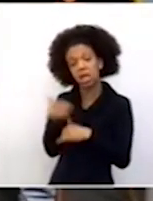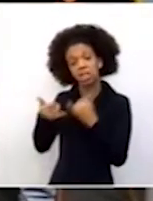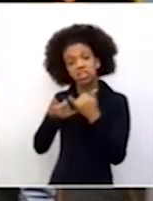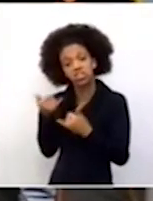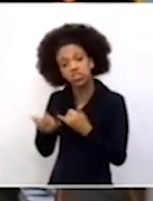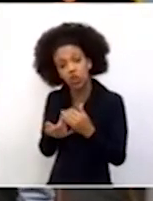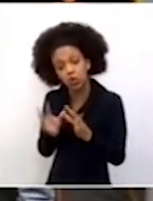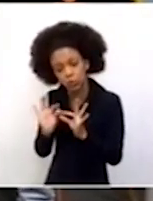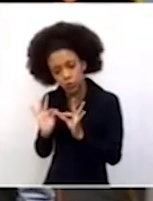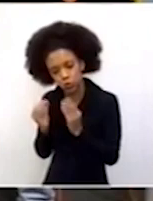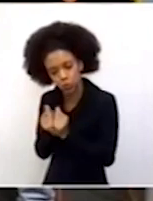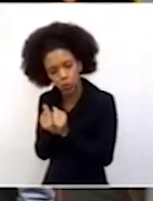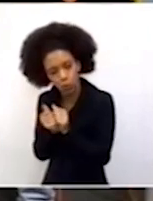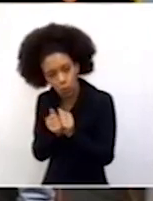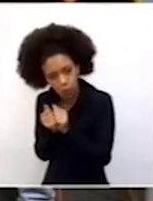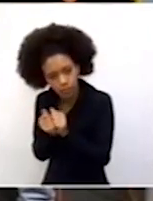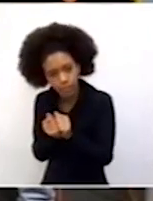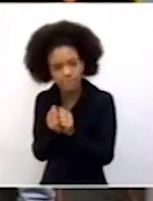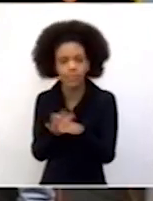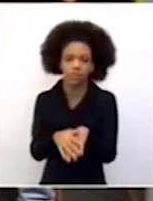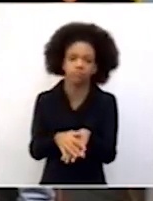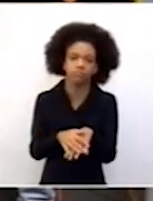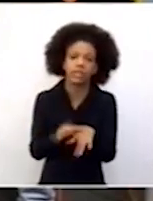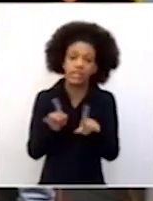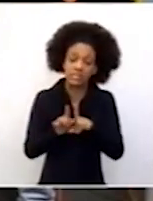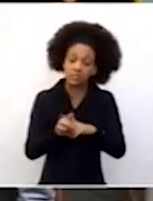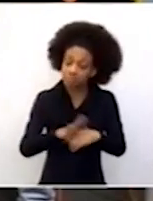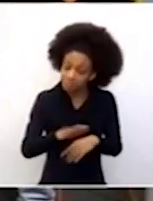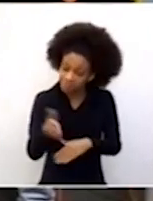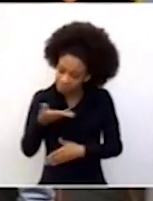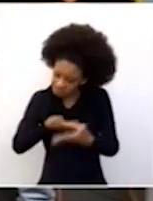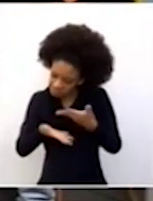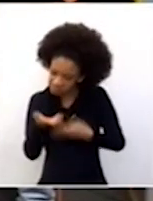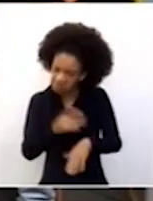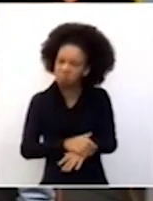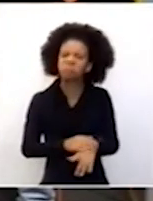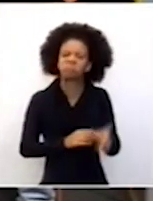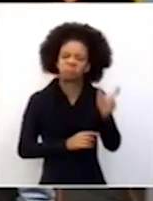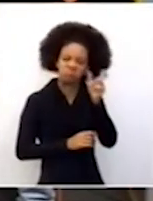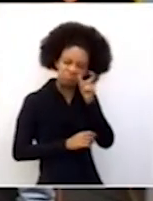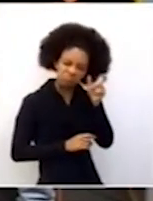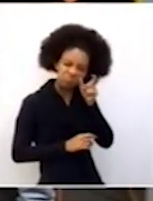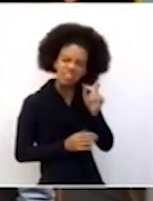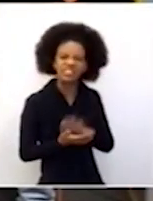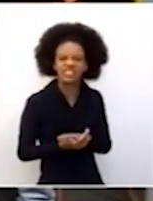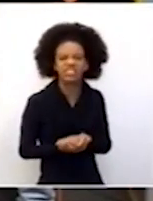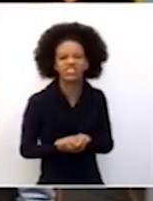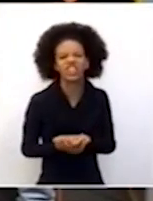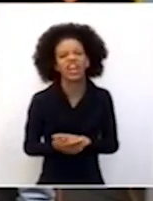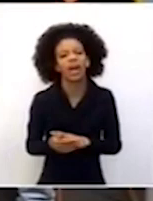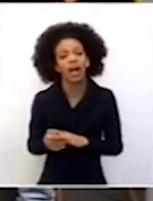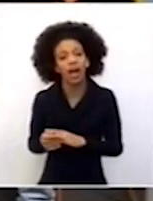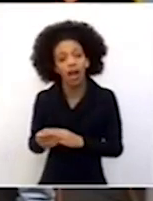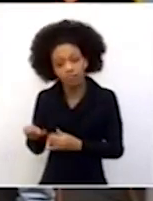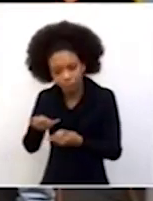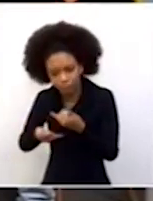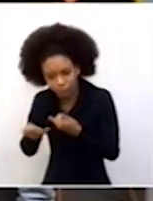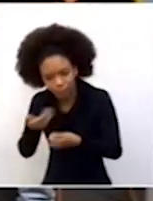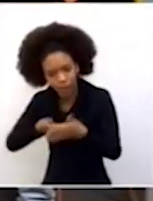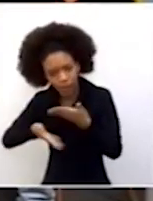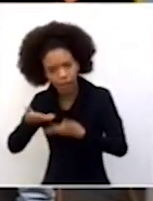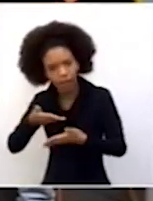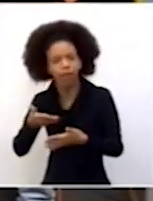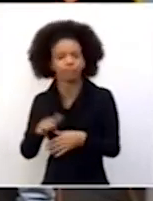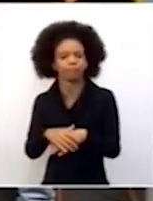com a família, interação da família com as crianças. Nossa, interessante, tá vendo? Interação com a família, isso, tá vendo? É o momento, né, de